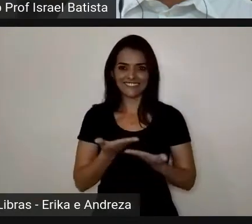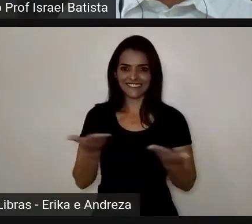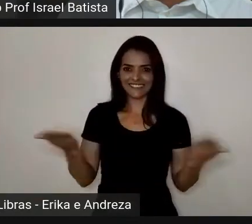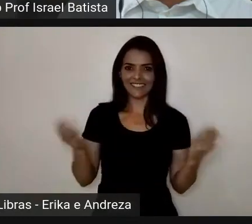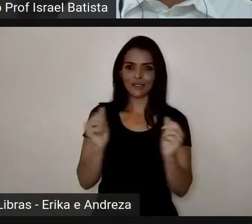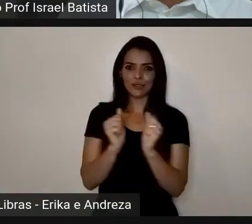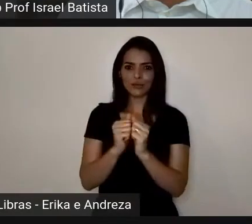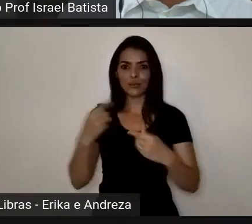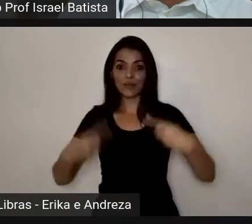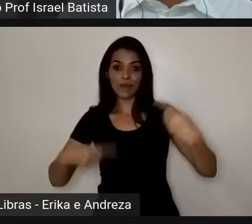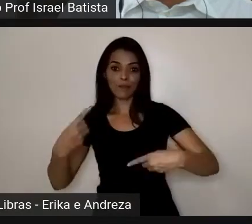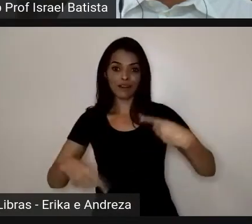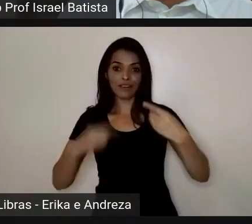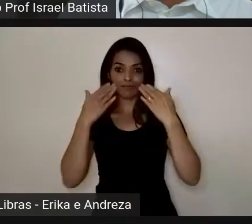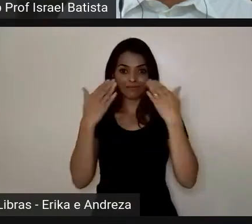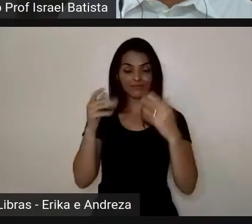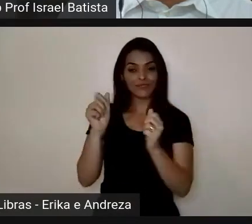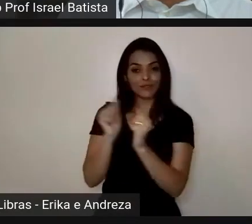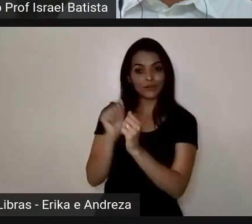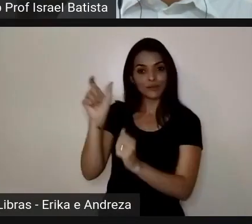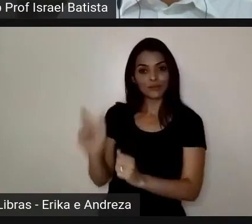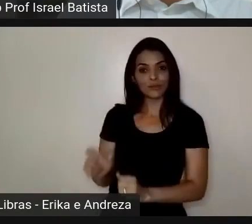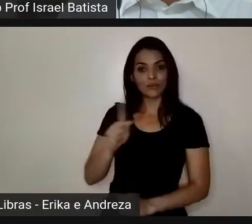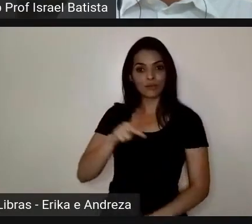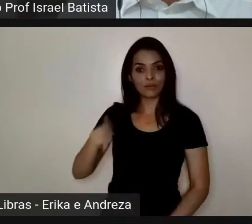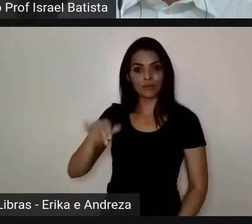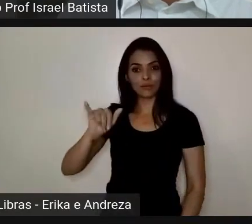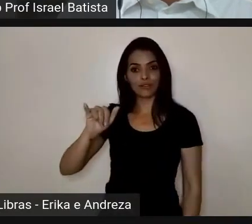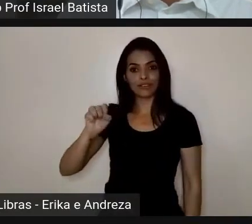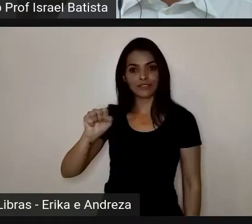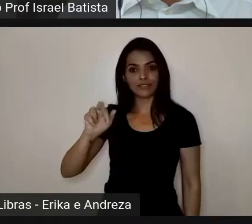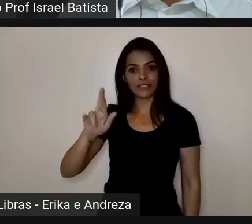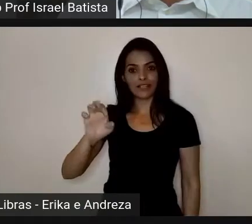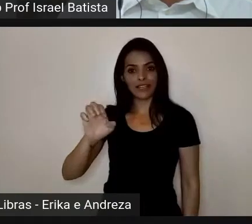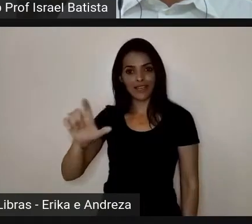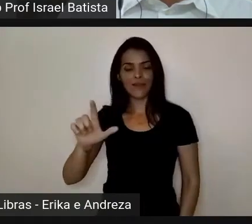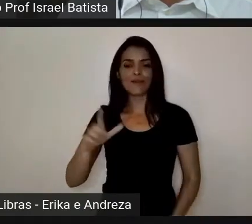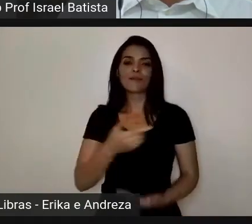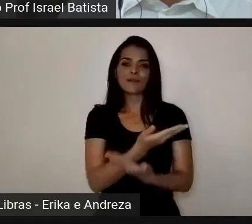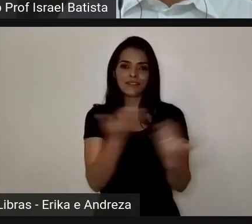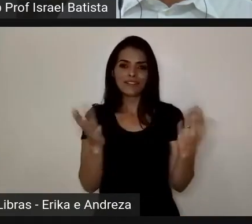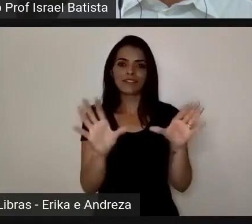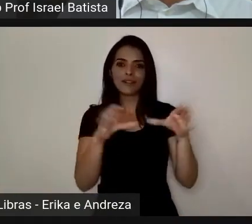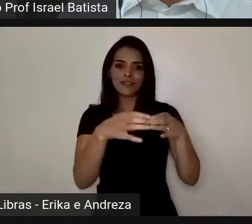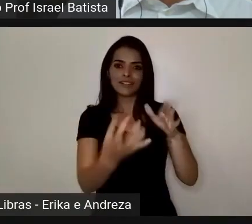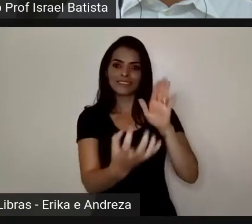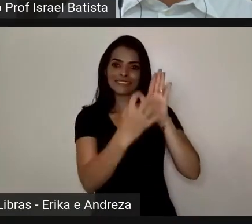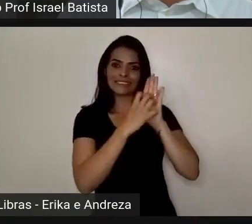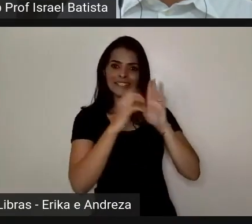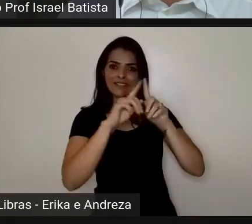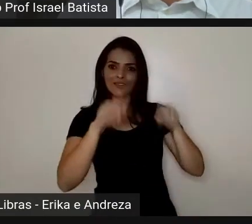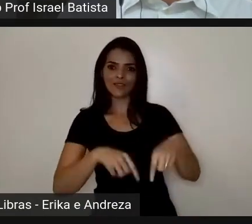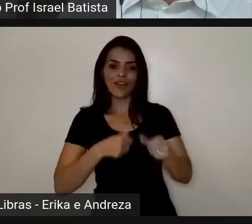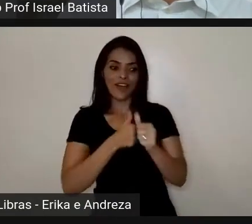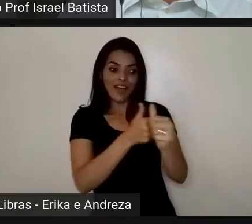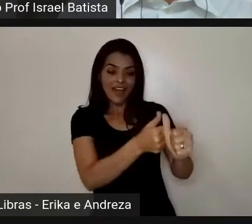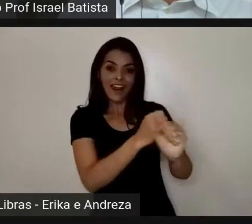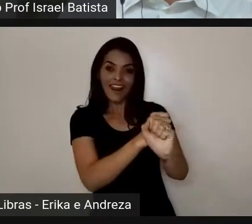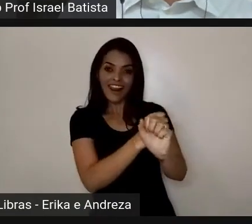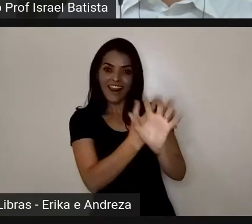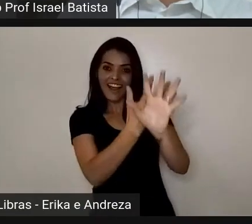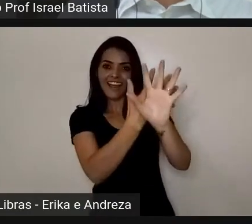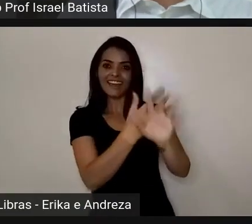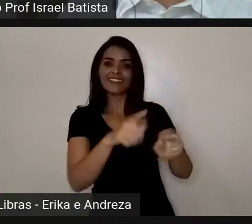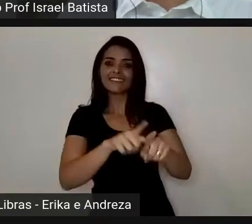dividir um painel com o professor Israel. Dou aqui minhas saudações aos grupos servidores que sempre acompanham as